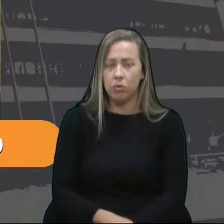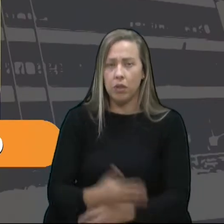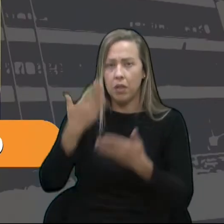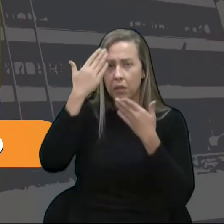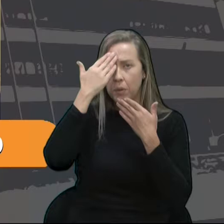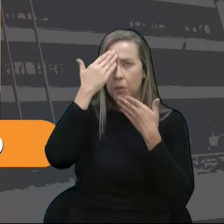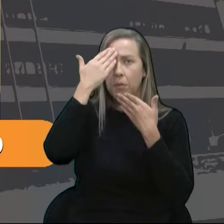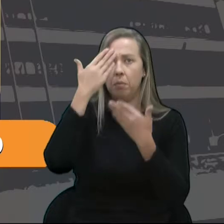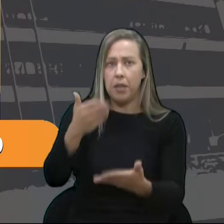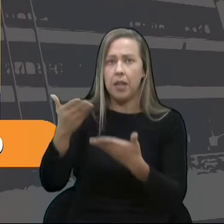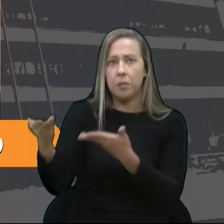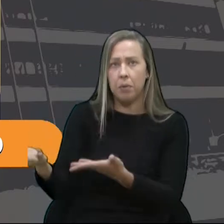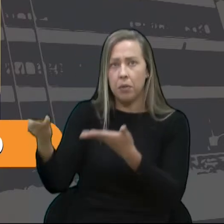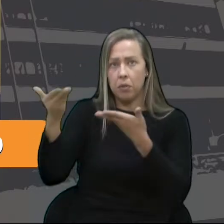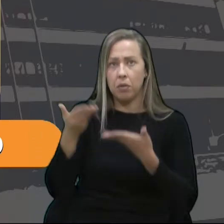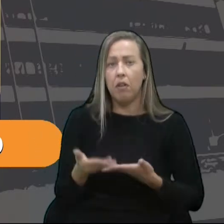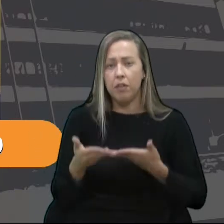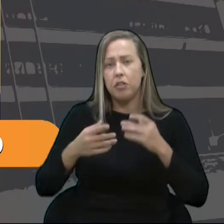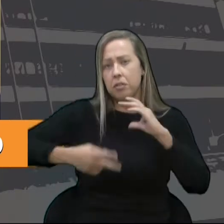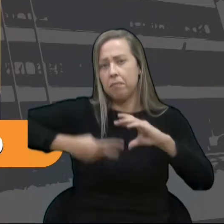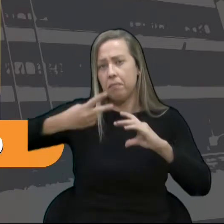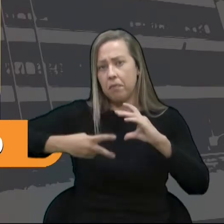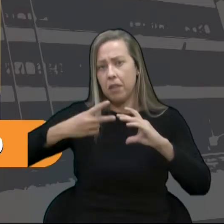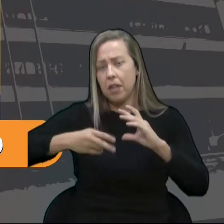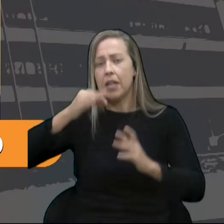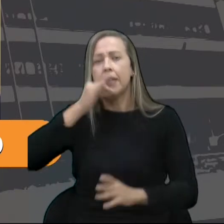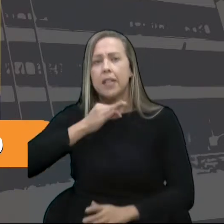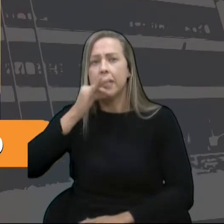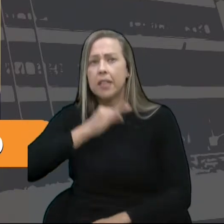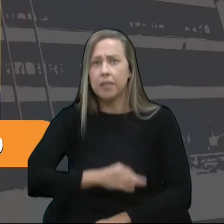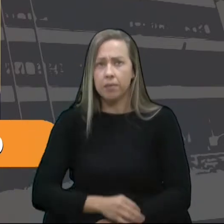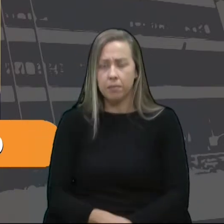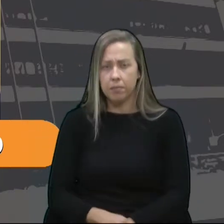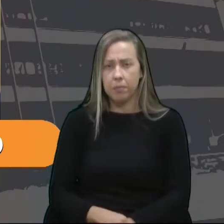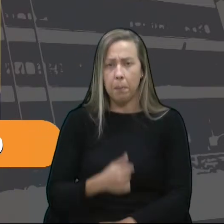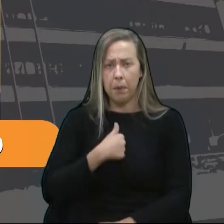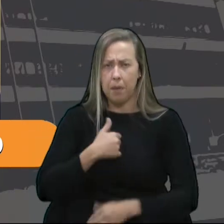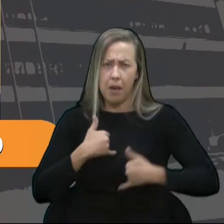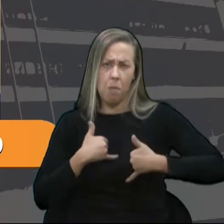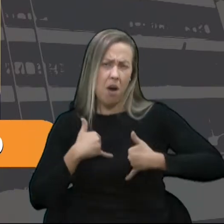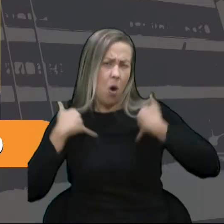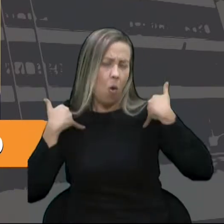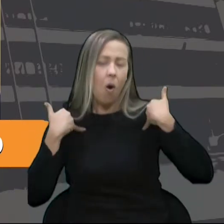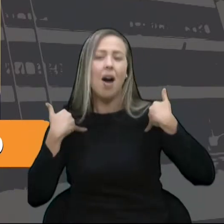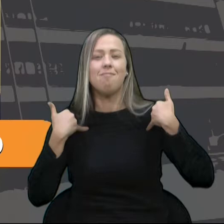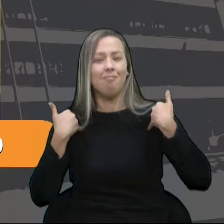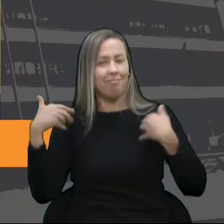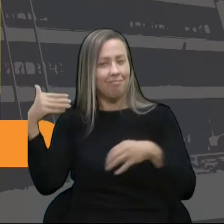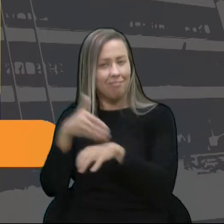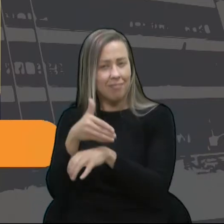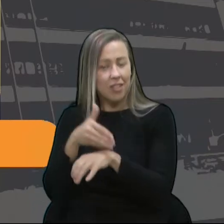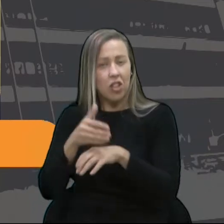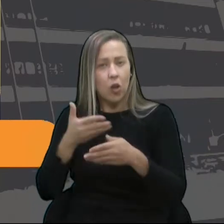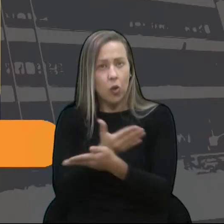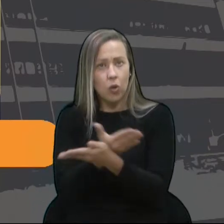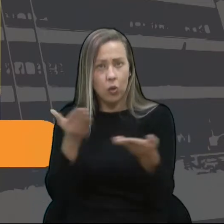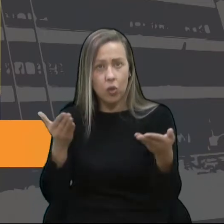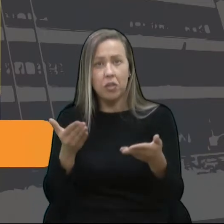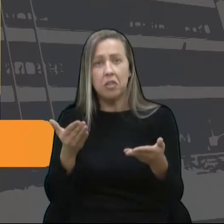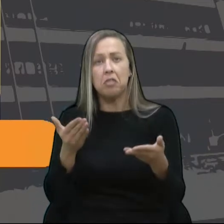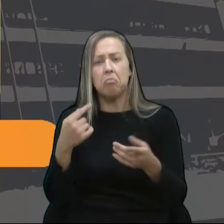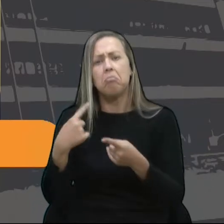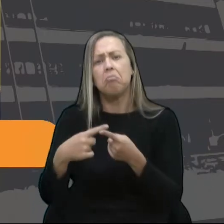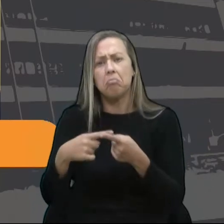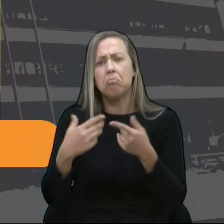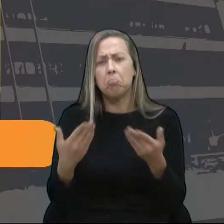Obrigado pelo convite da Câmara de Vereadores de Caxias do Sul. Para mim é uma honra muito grande poder estar falando com todos vocês. Afinal de